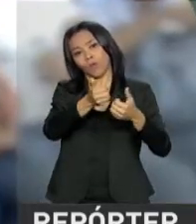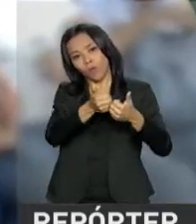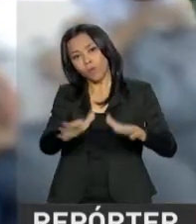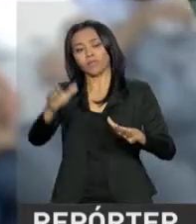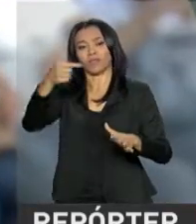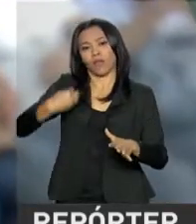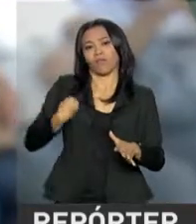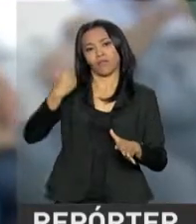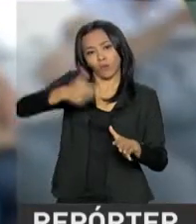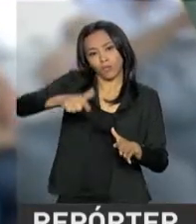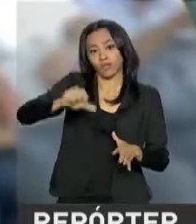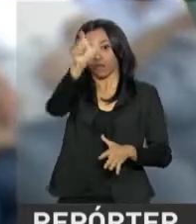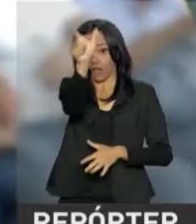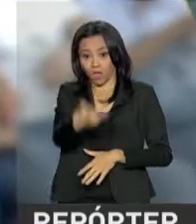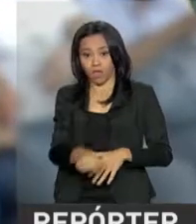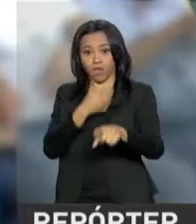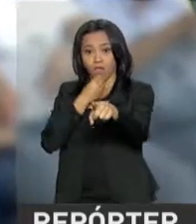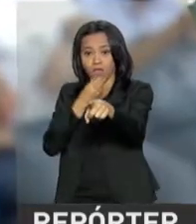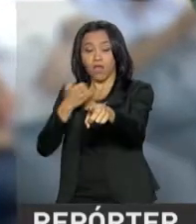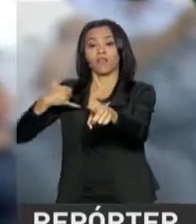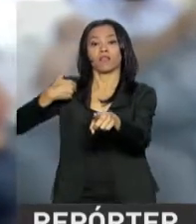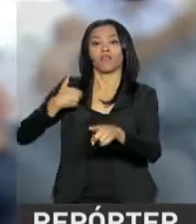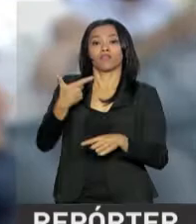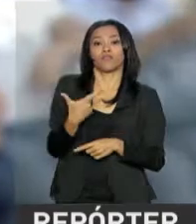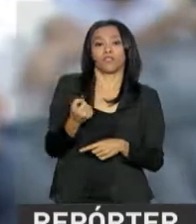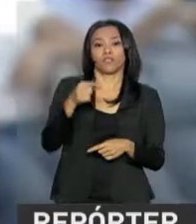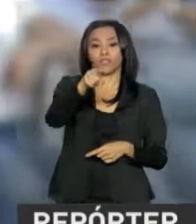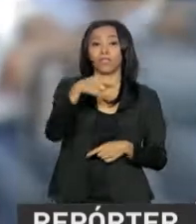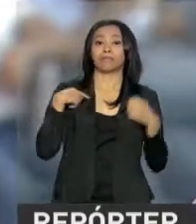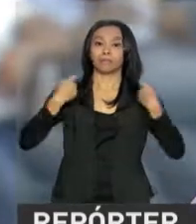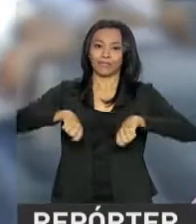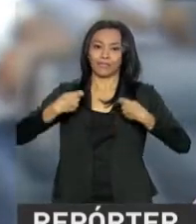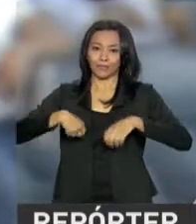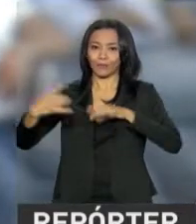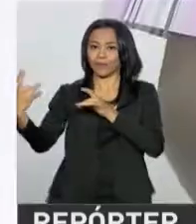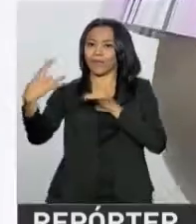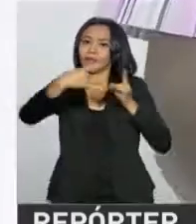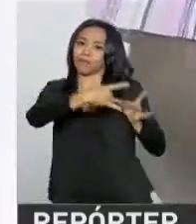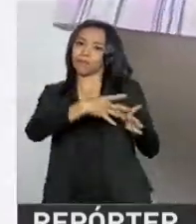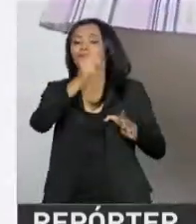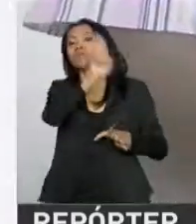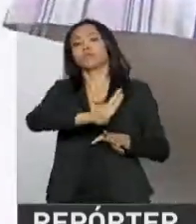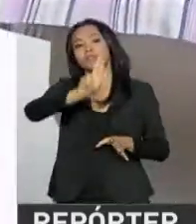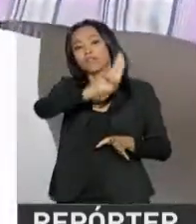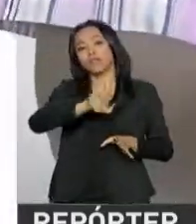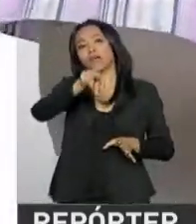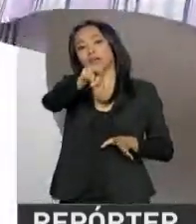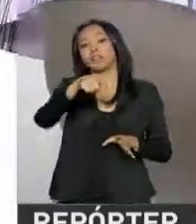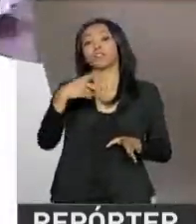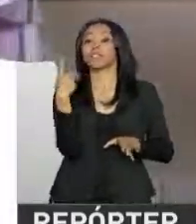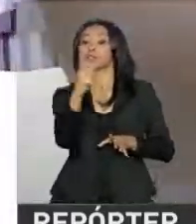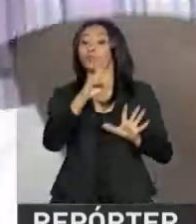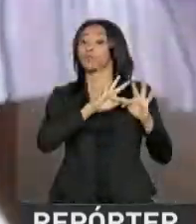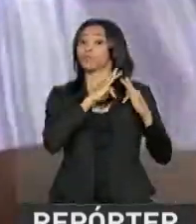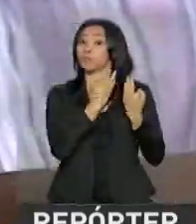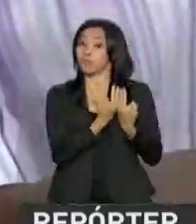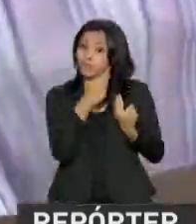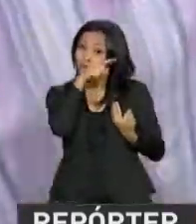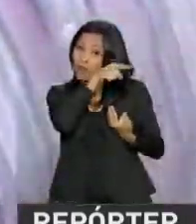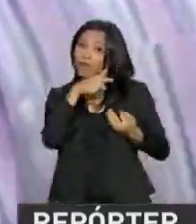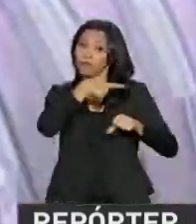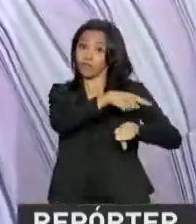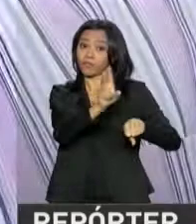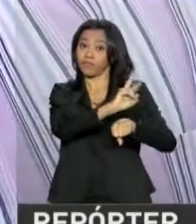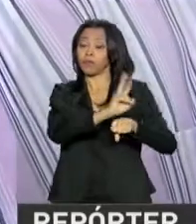o caso de jansen com apenas 20 anos o jovem precisou largar a universidade ea família na venezuela para